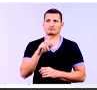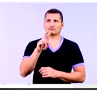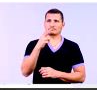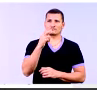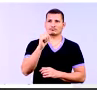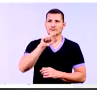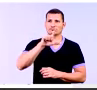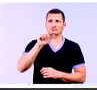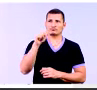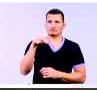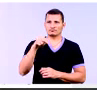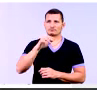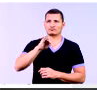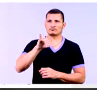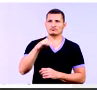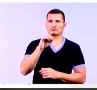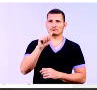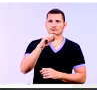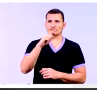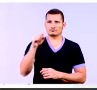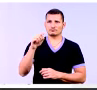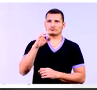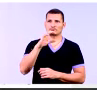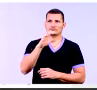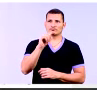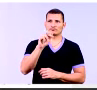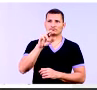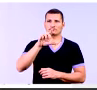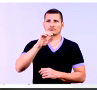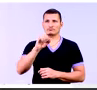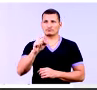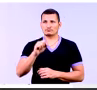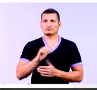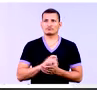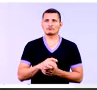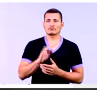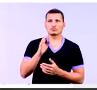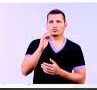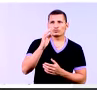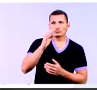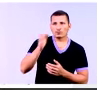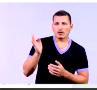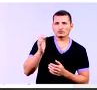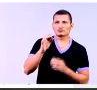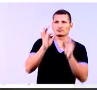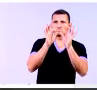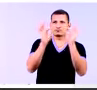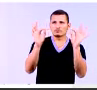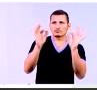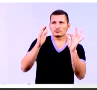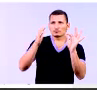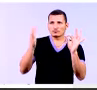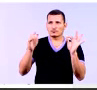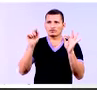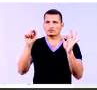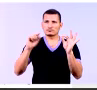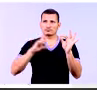João, Carlos da Silva. Aqui ao lado nós colocamos uma função de